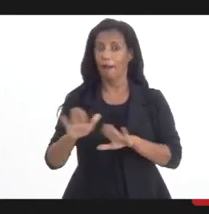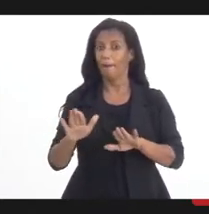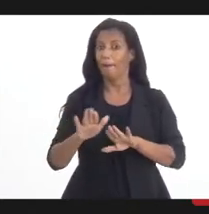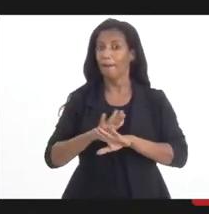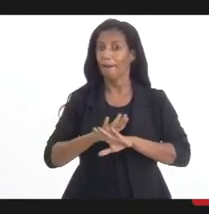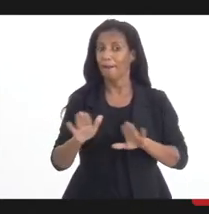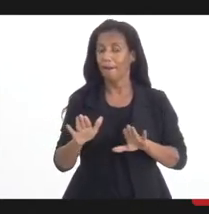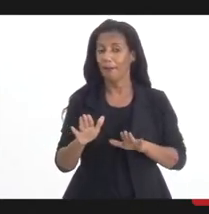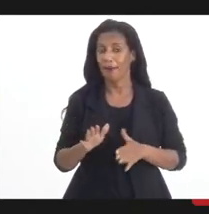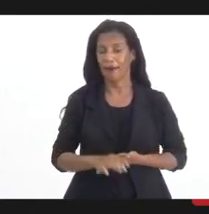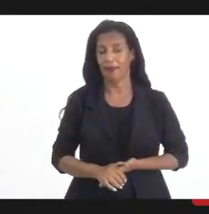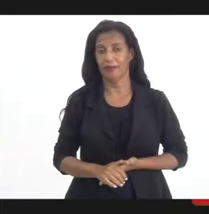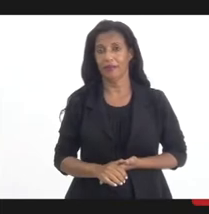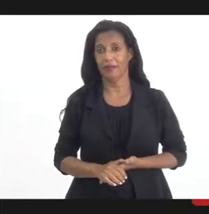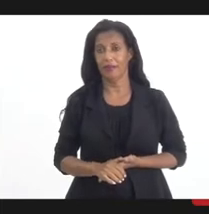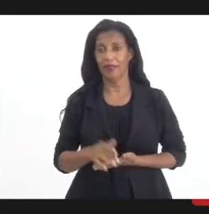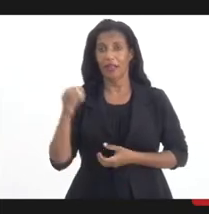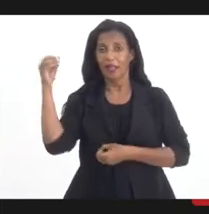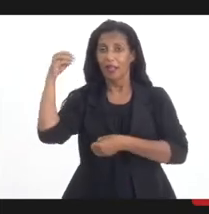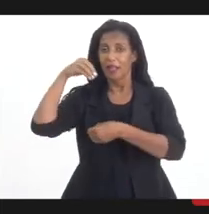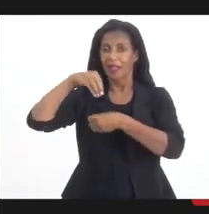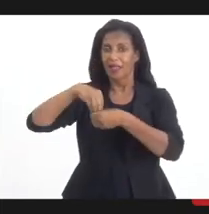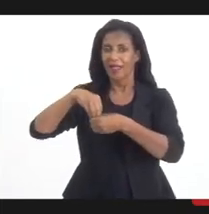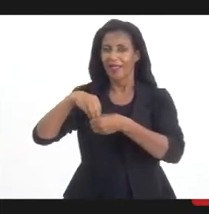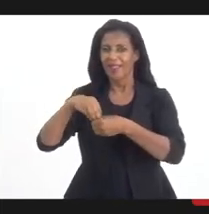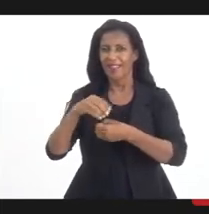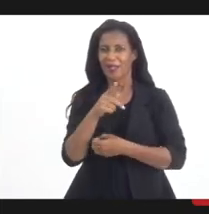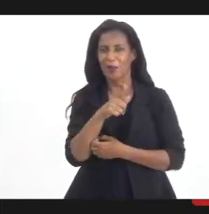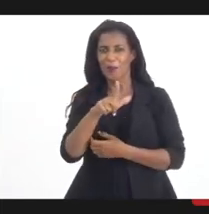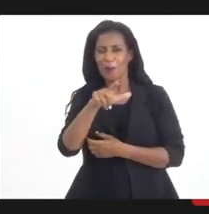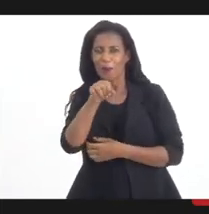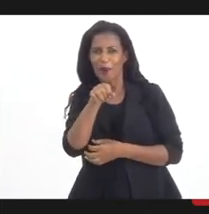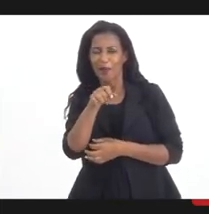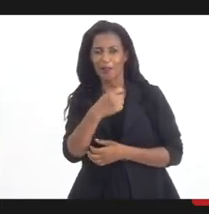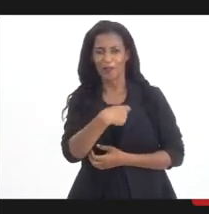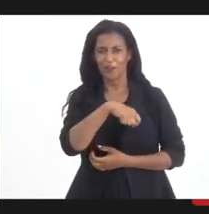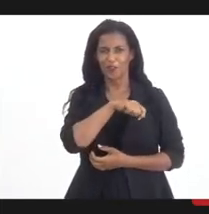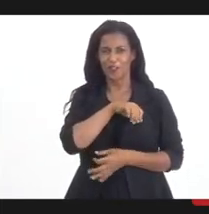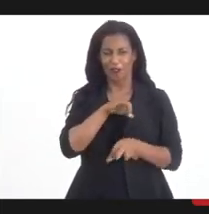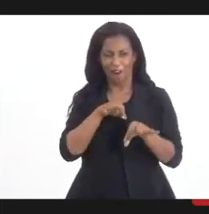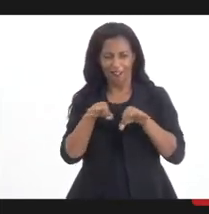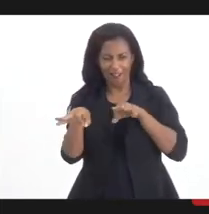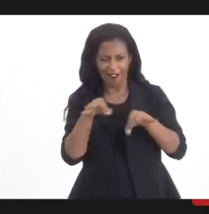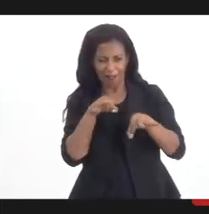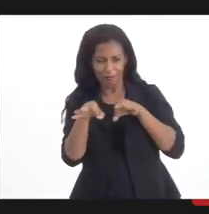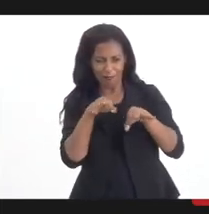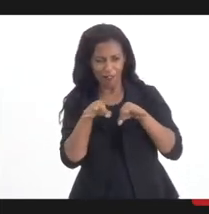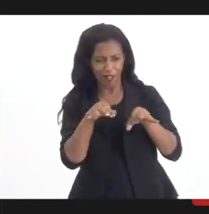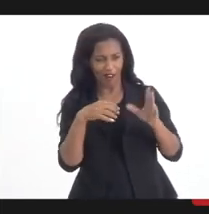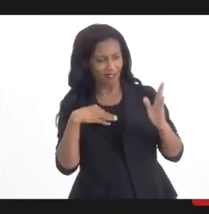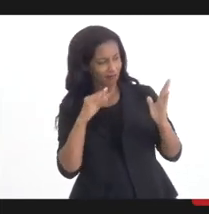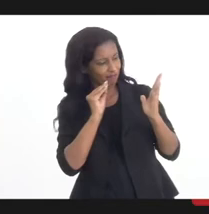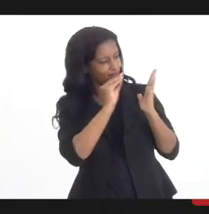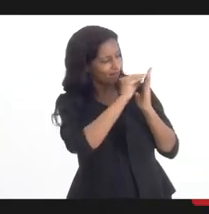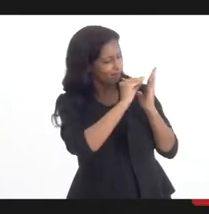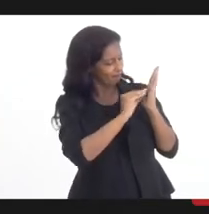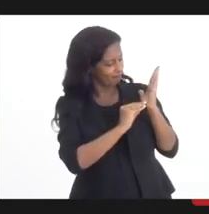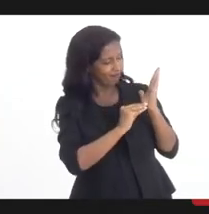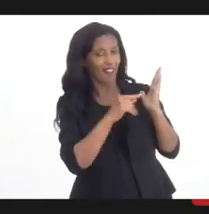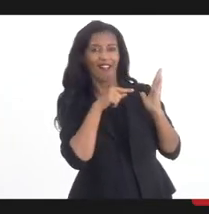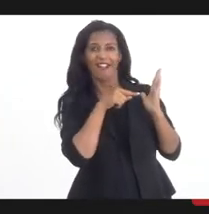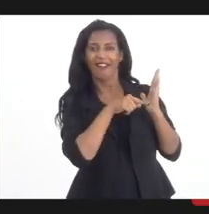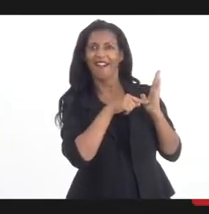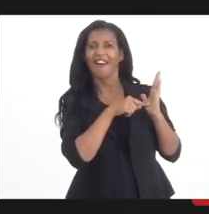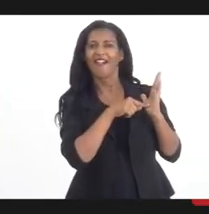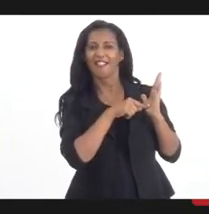Basta é que no plano de recuperação fiscal elaborado pelo governo do Estado, constasse né, a sua